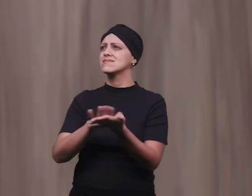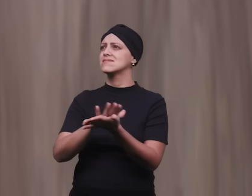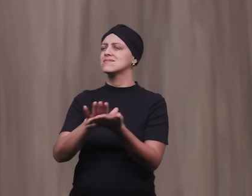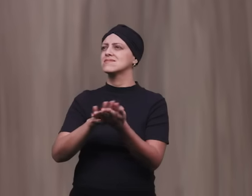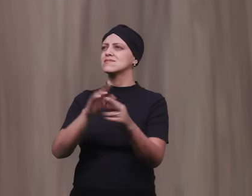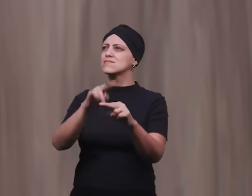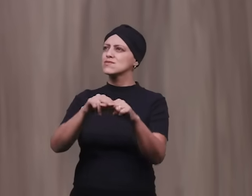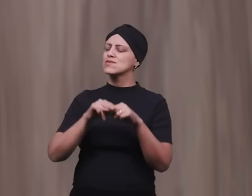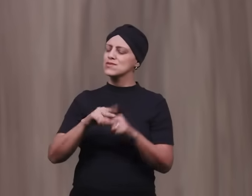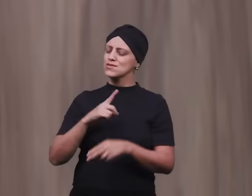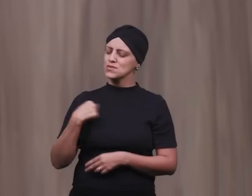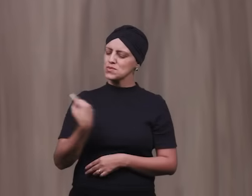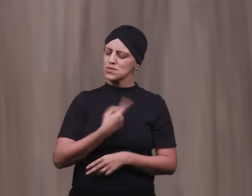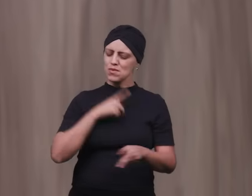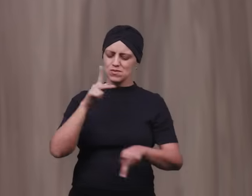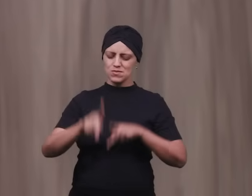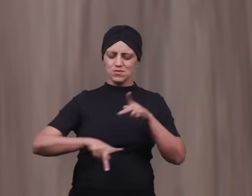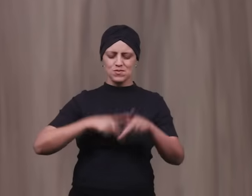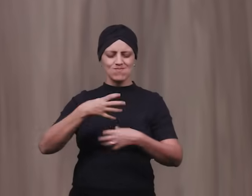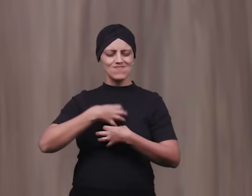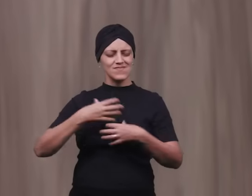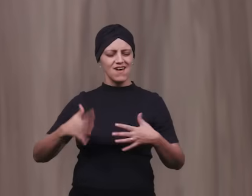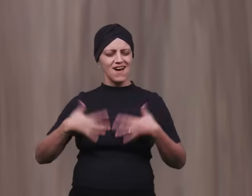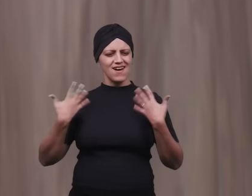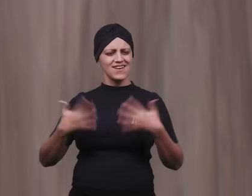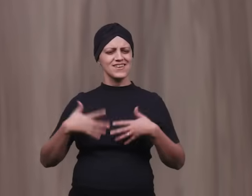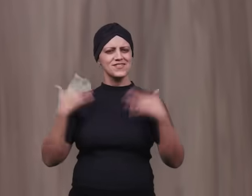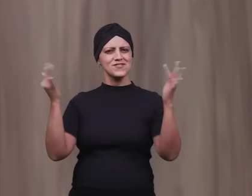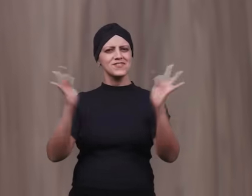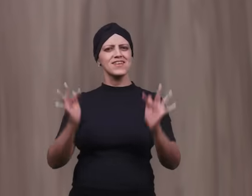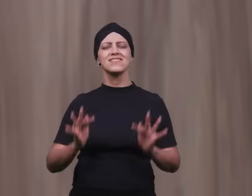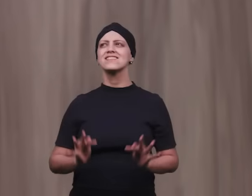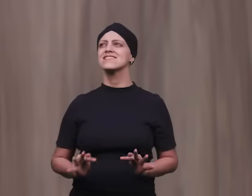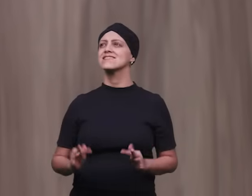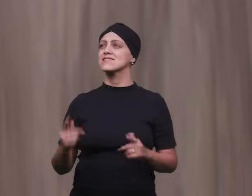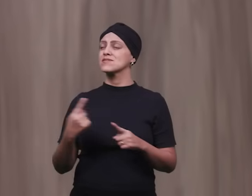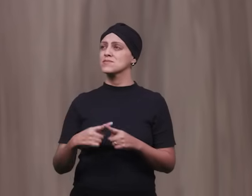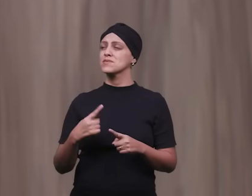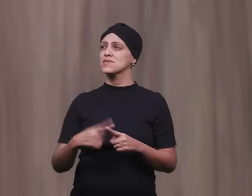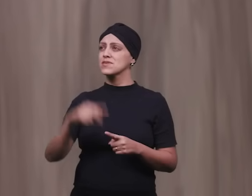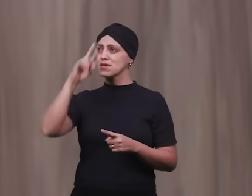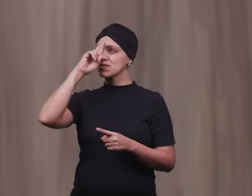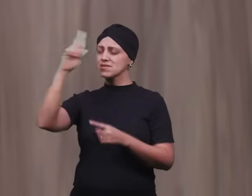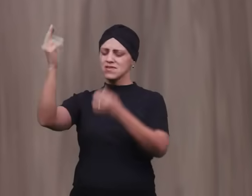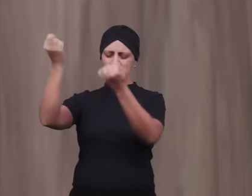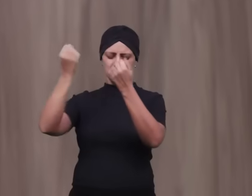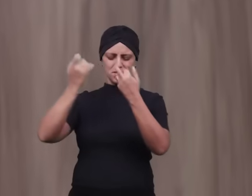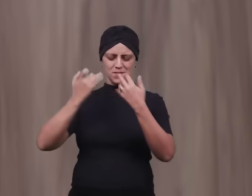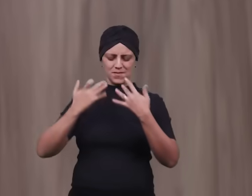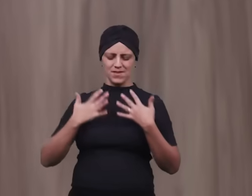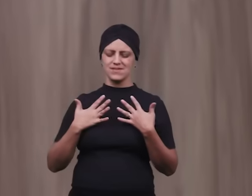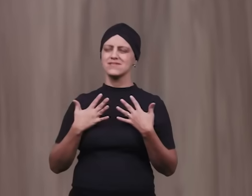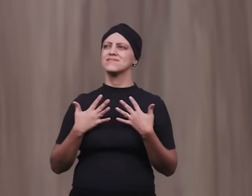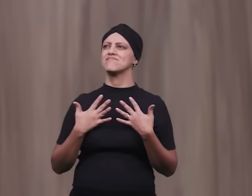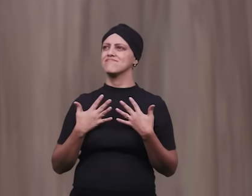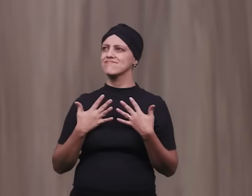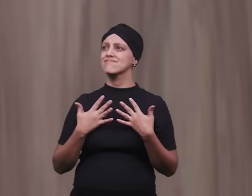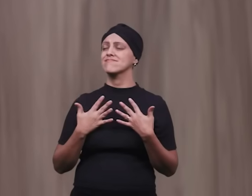povo. Por isso, meu Pai, nós somos um povo alegres, felizes, porque as bênçãos do Senhor não têm faltado sobre